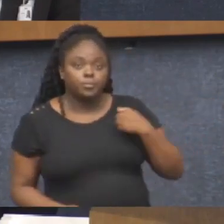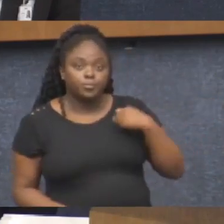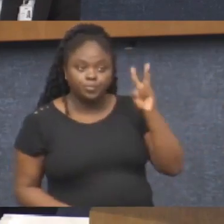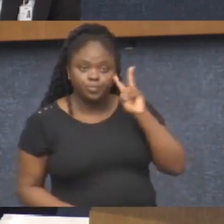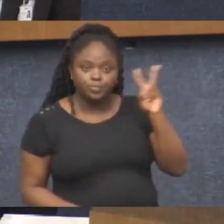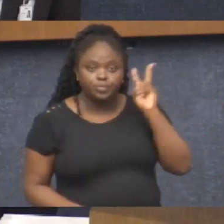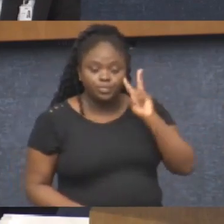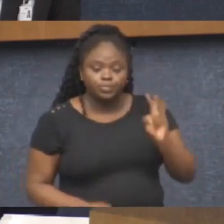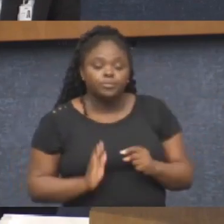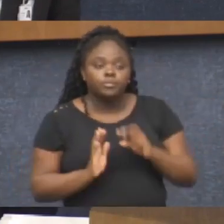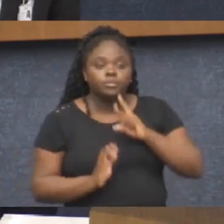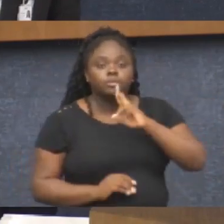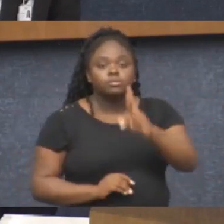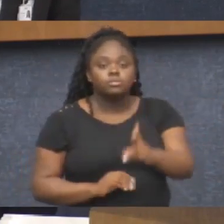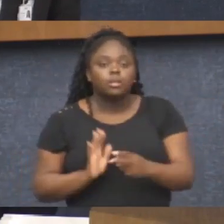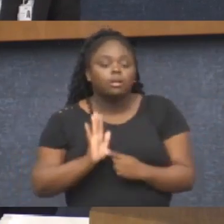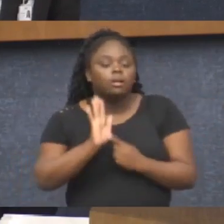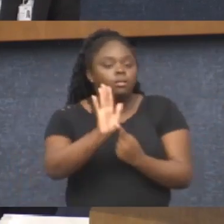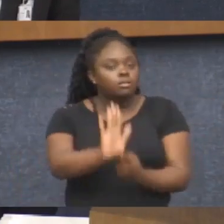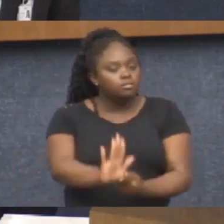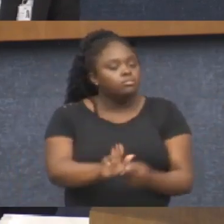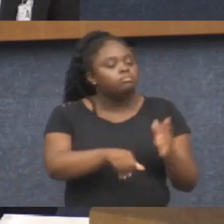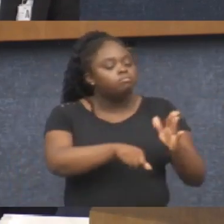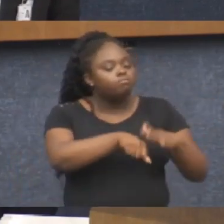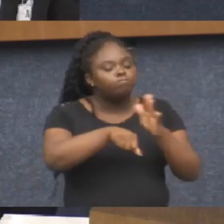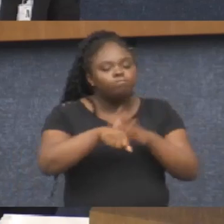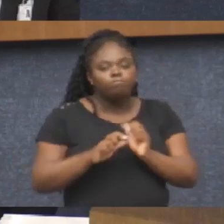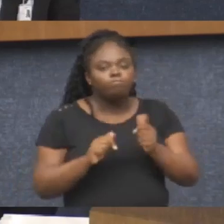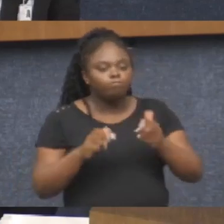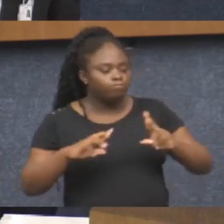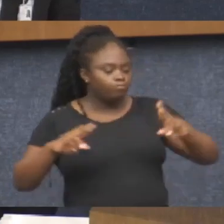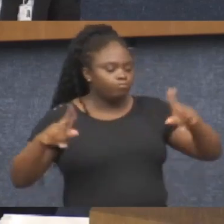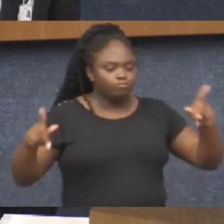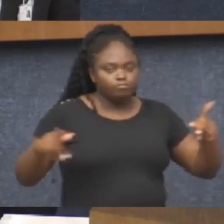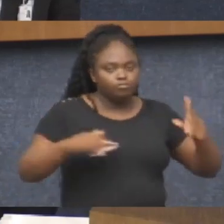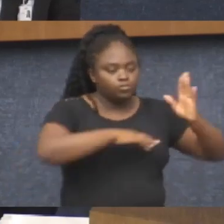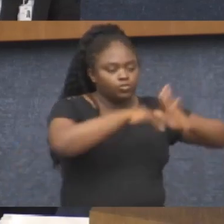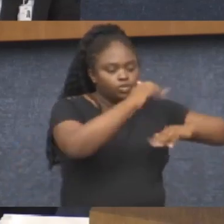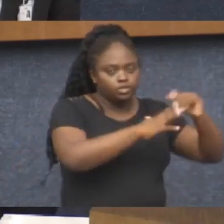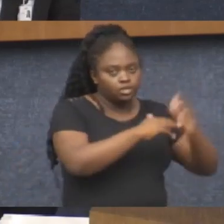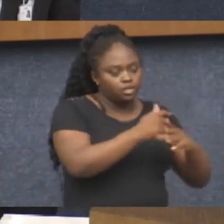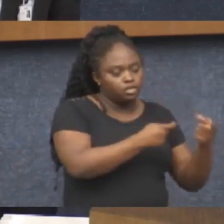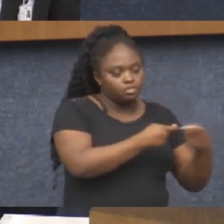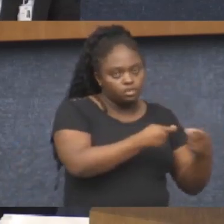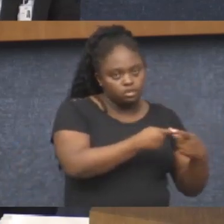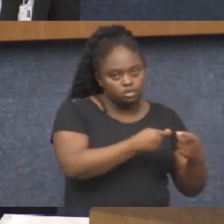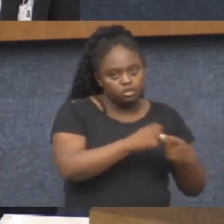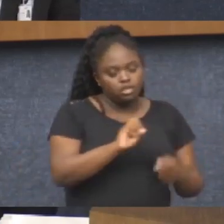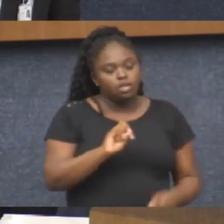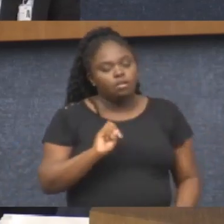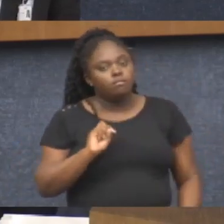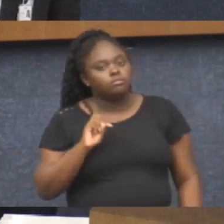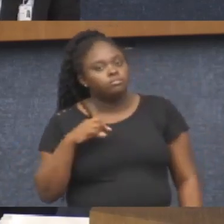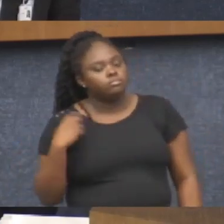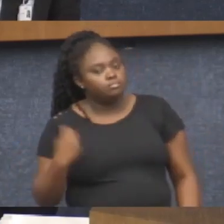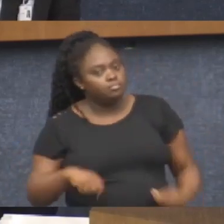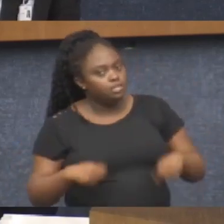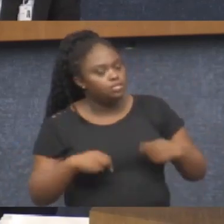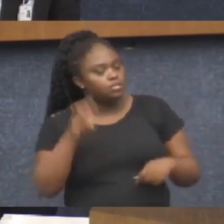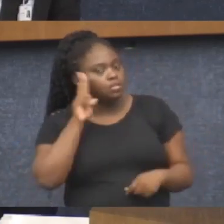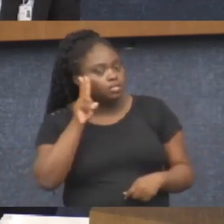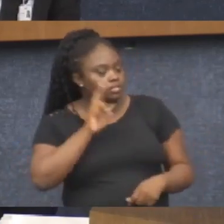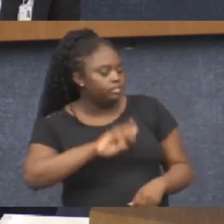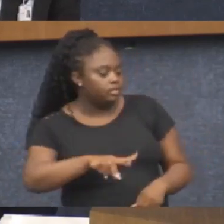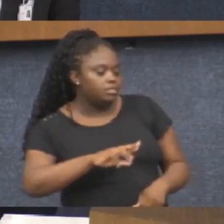esse resultado apresentado, por mais que a gente faça essa distinção entre profissionais da medicina, vamos lembrar que não é só